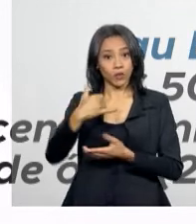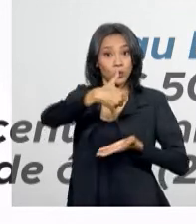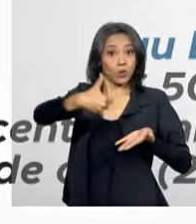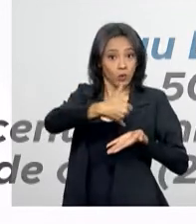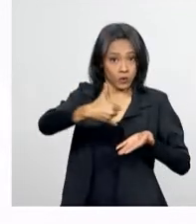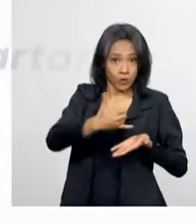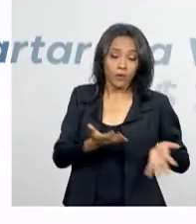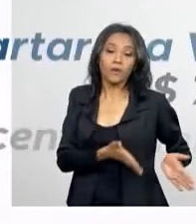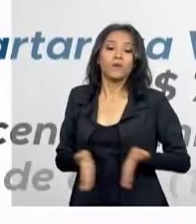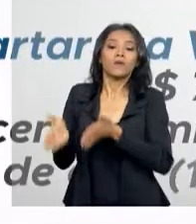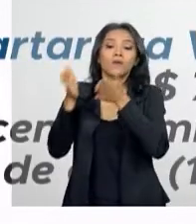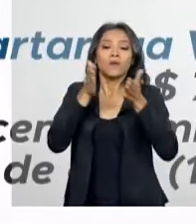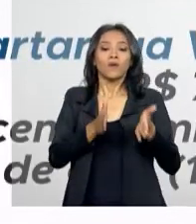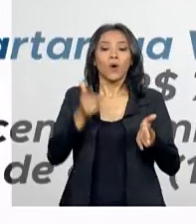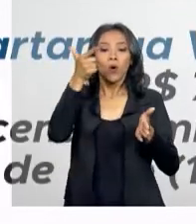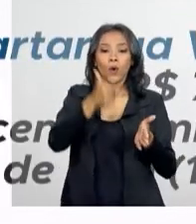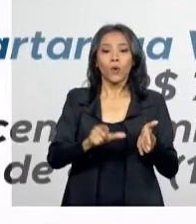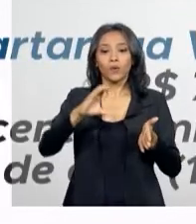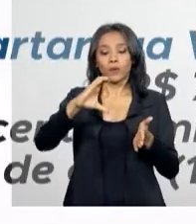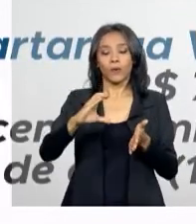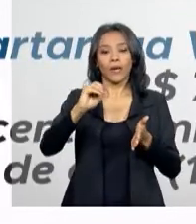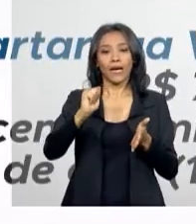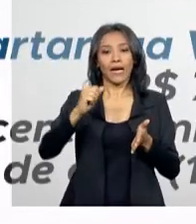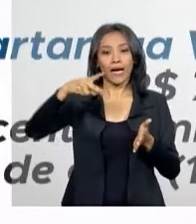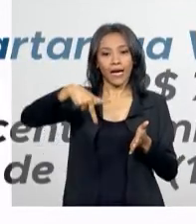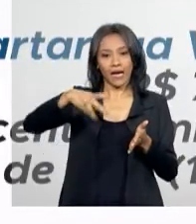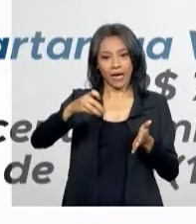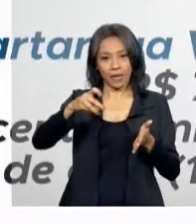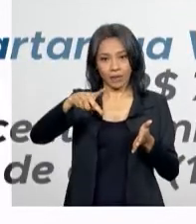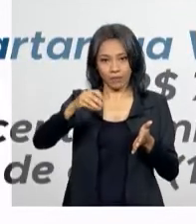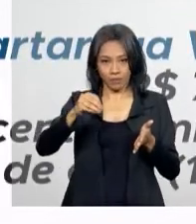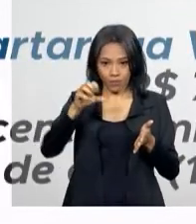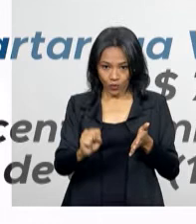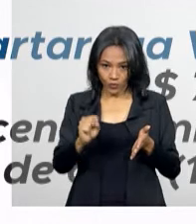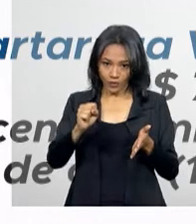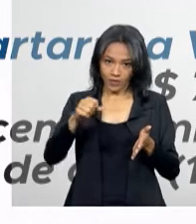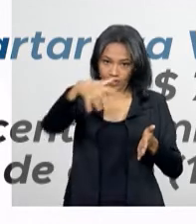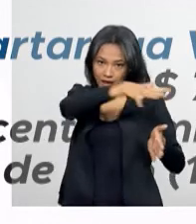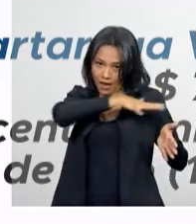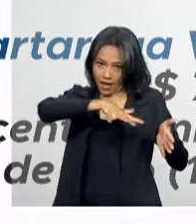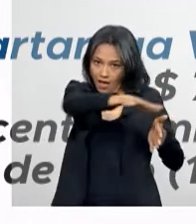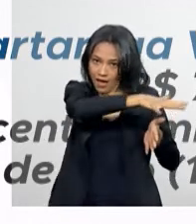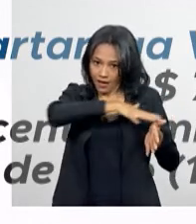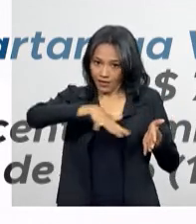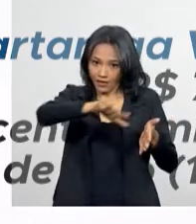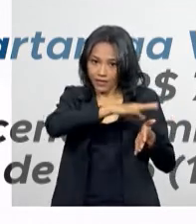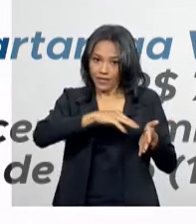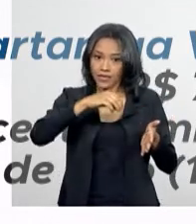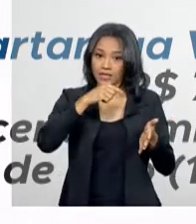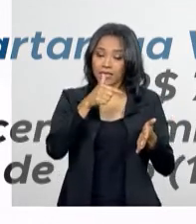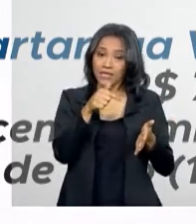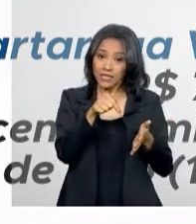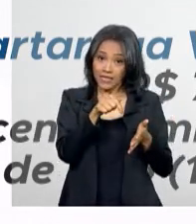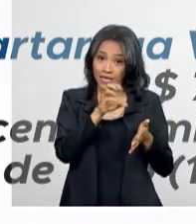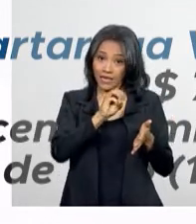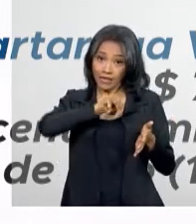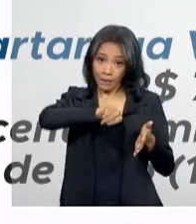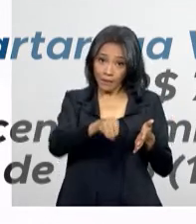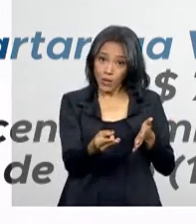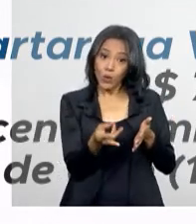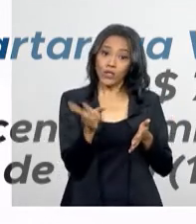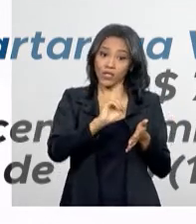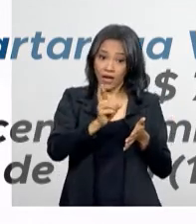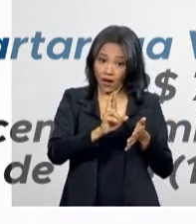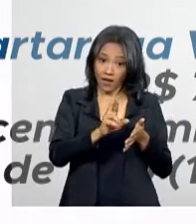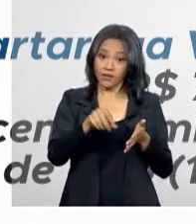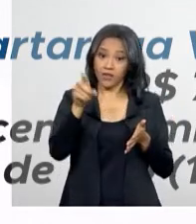bloco d campus sudoeste de tartaruga verde são 70 milhões de reais e um percentual mínimo